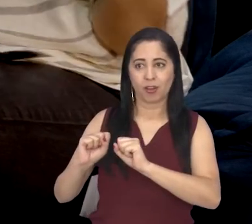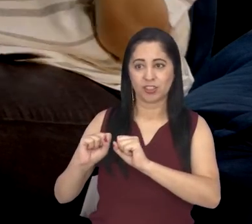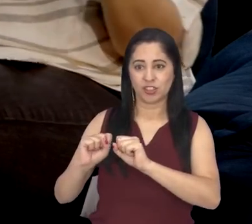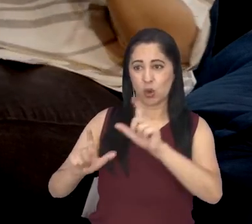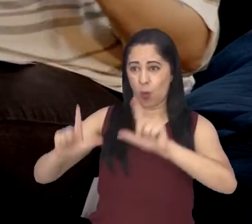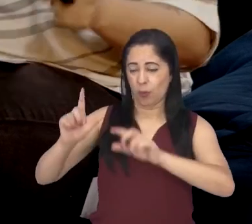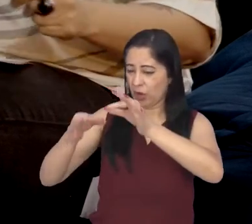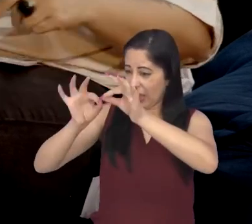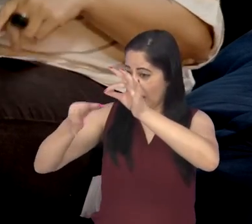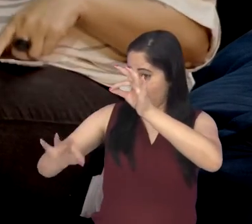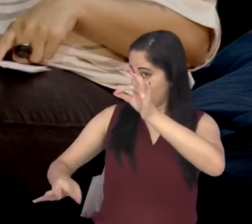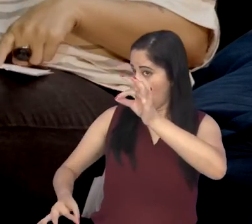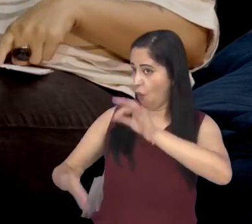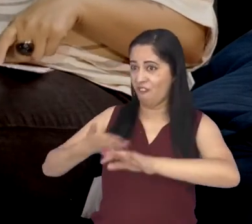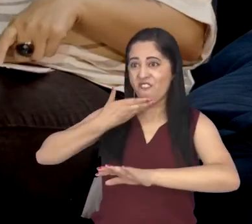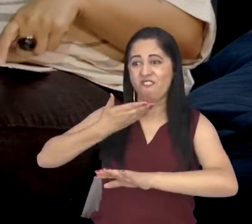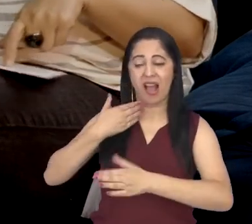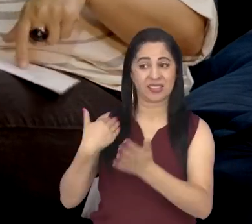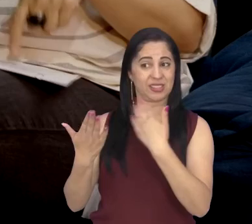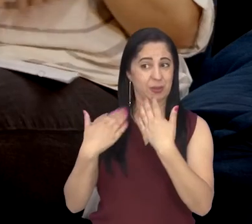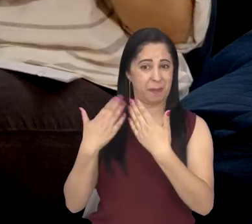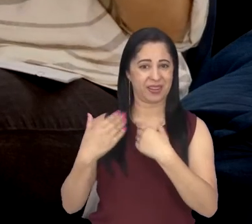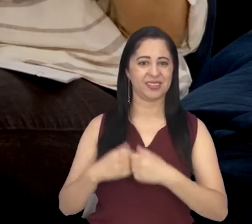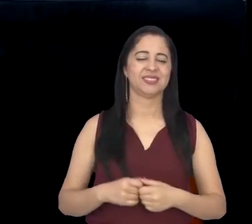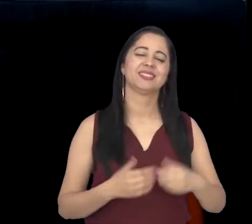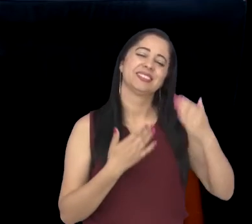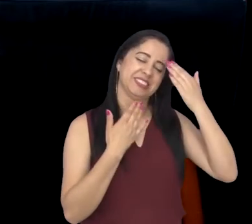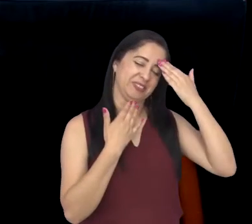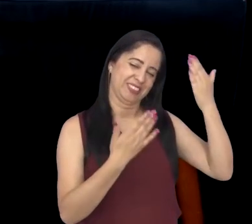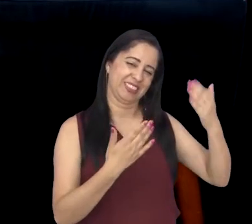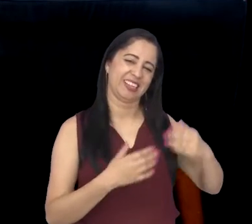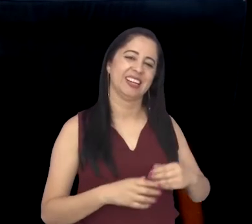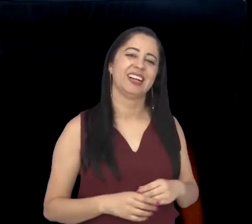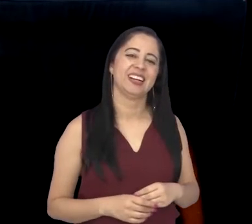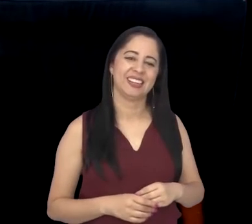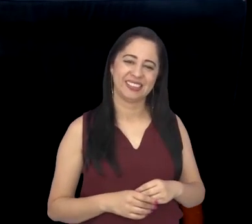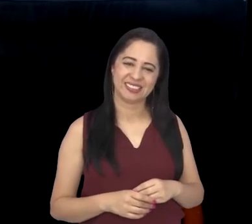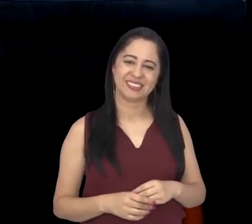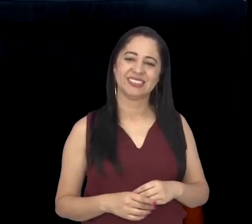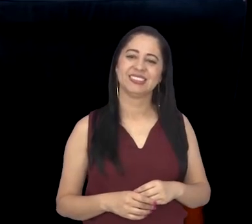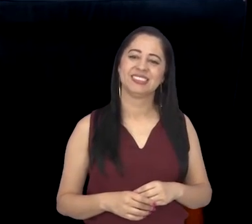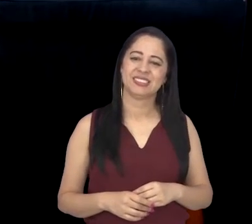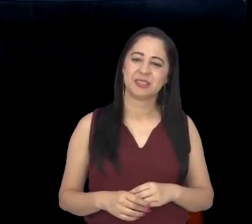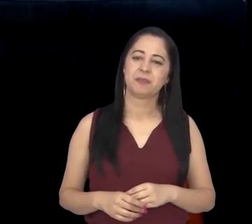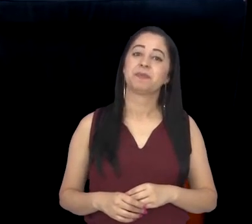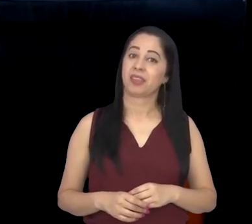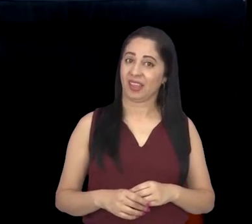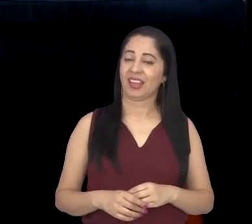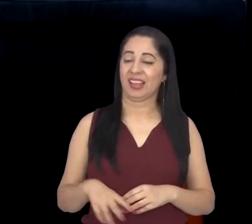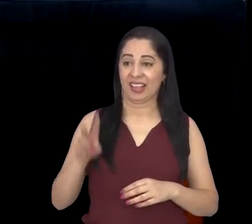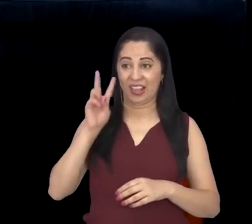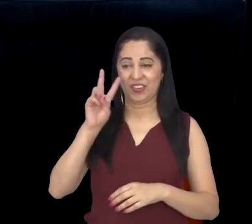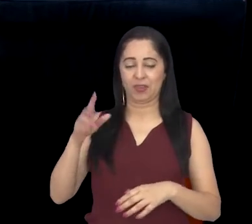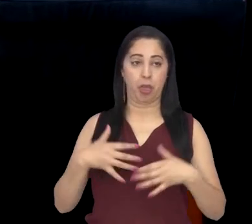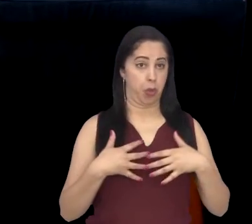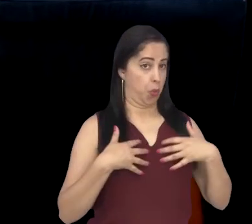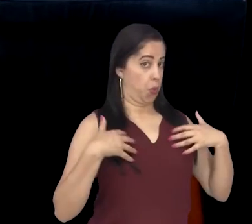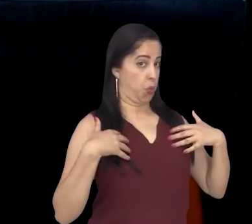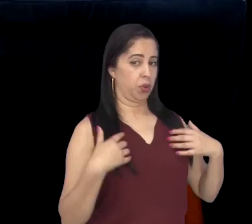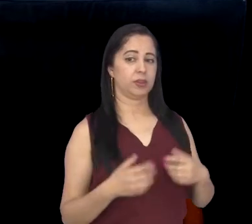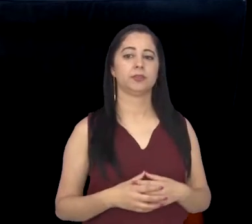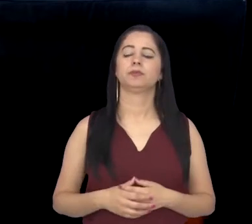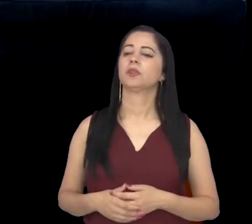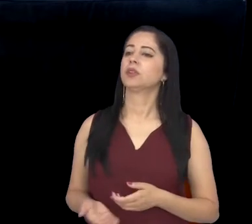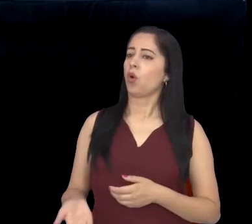faria fácil com você. Obrigado. De nada. Eu vou encher você. Eu quero só ver. E aí você tem uma